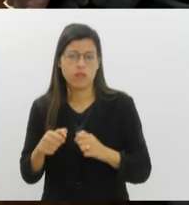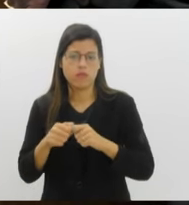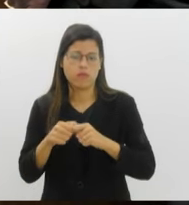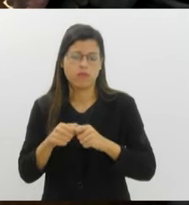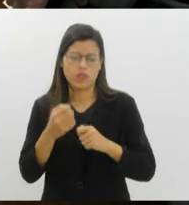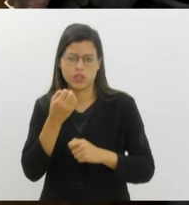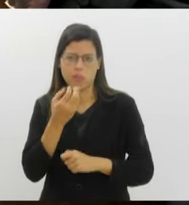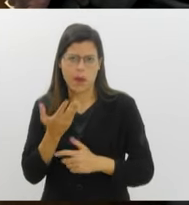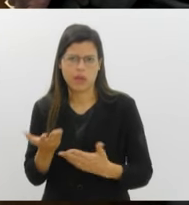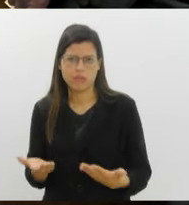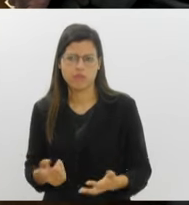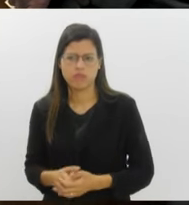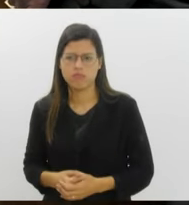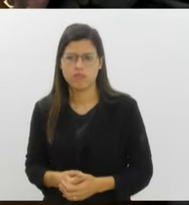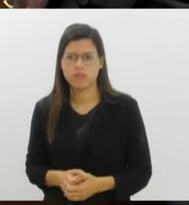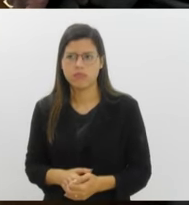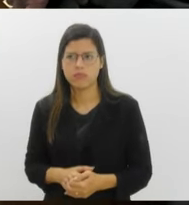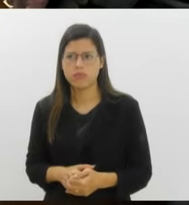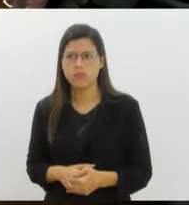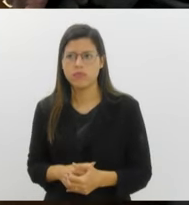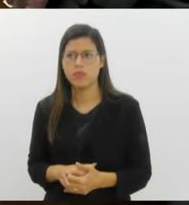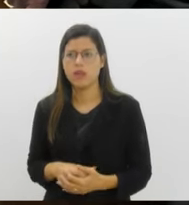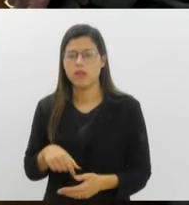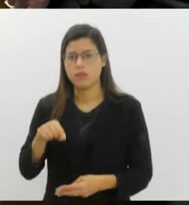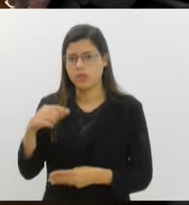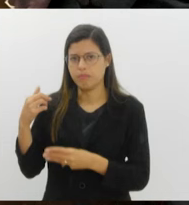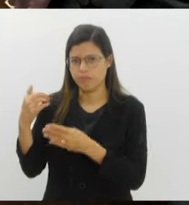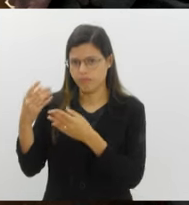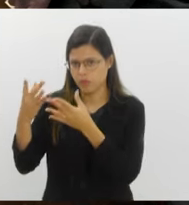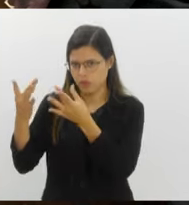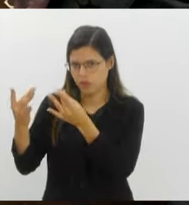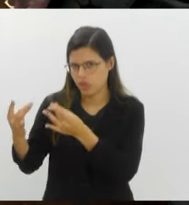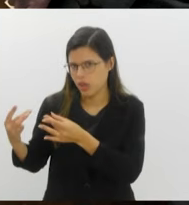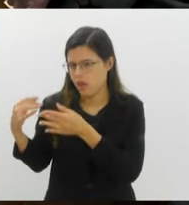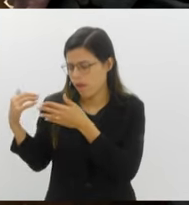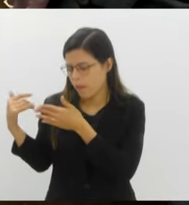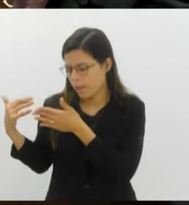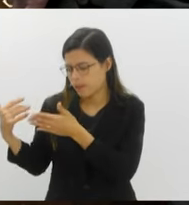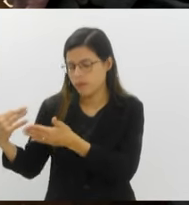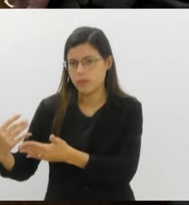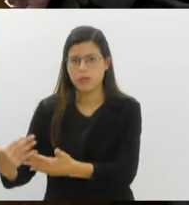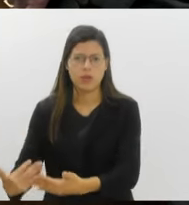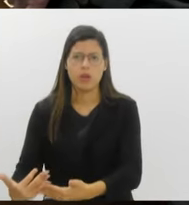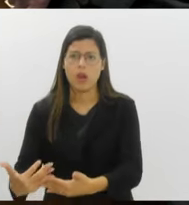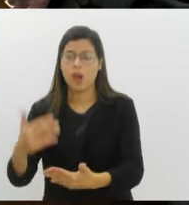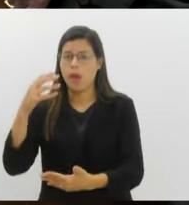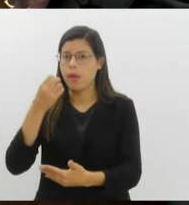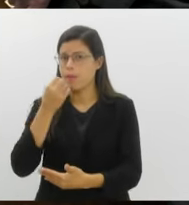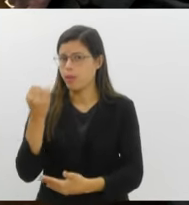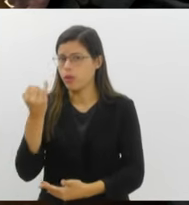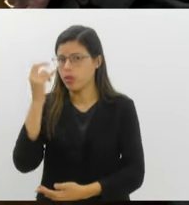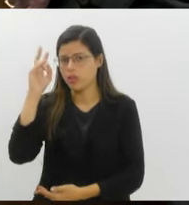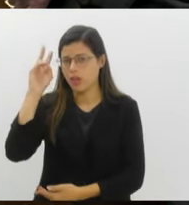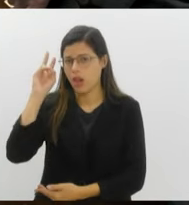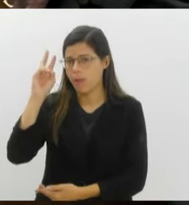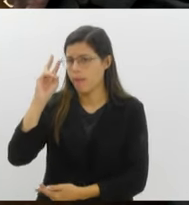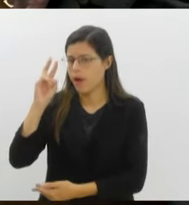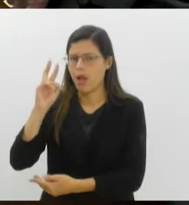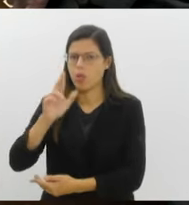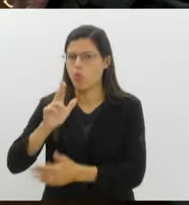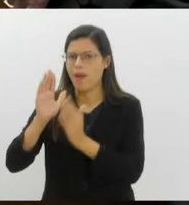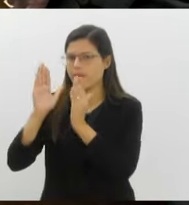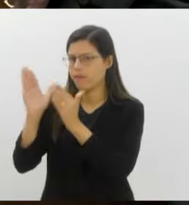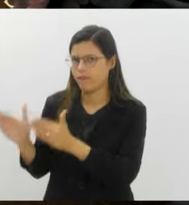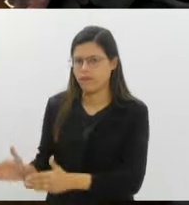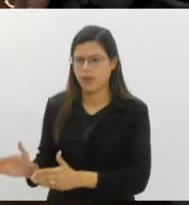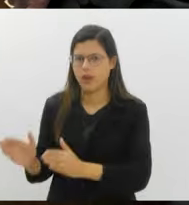Excelência descreveu a trajetória da carreira dele e é importante lembrar que ele não é fiel a ninguém. Ele está desesperado nesse momento,